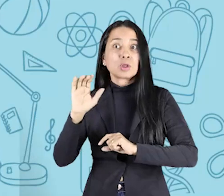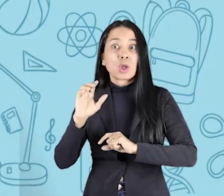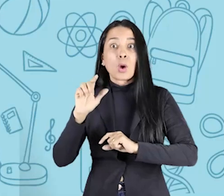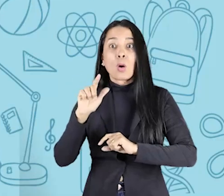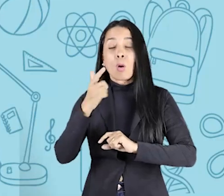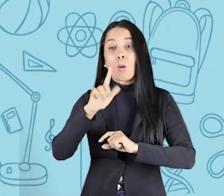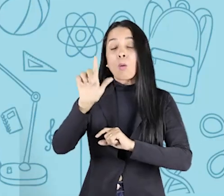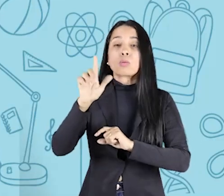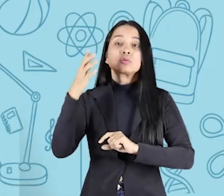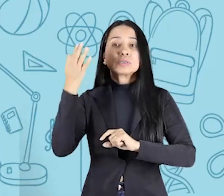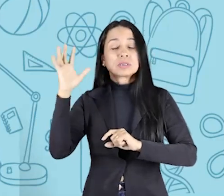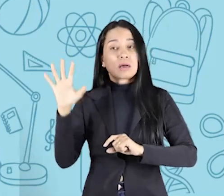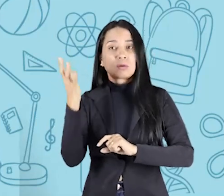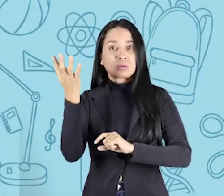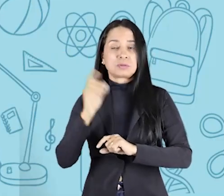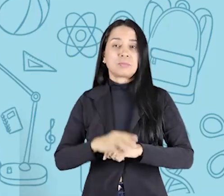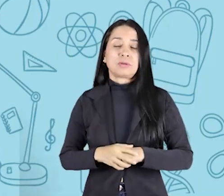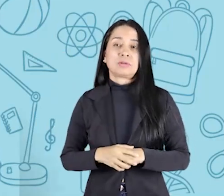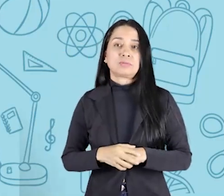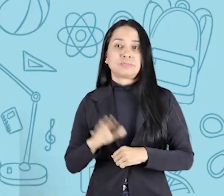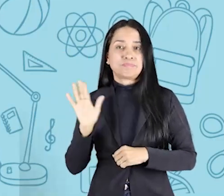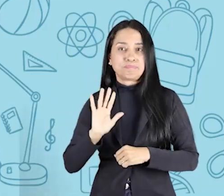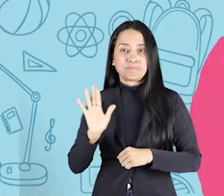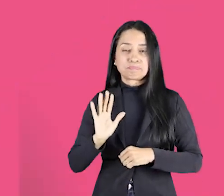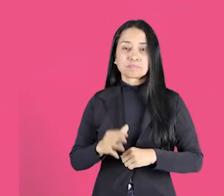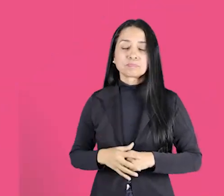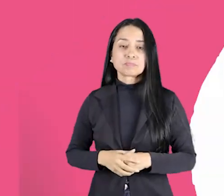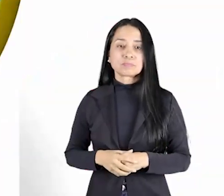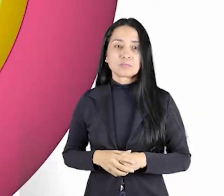situações onde a matemática está presente. Até a próxima!